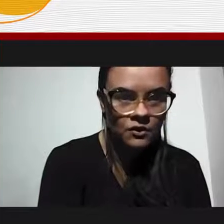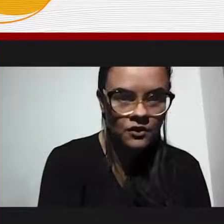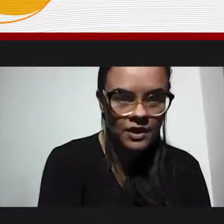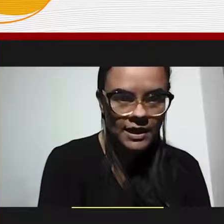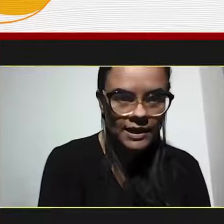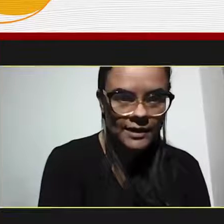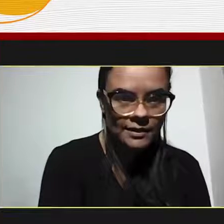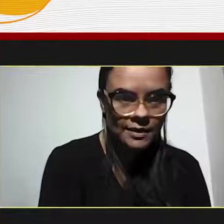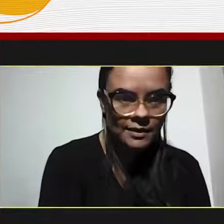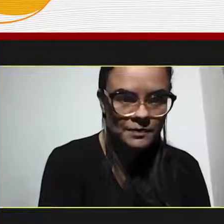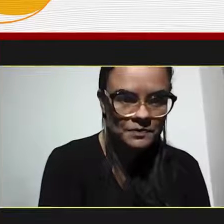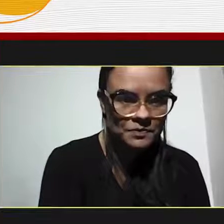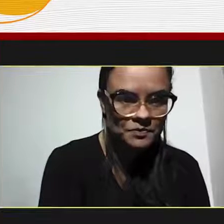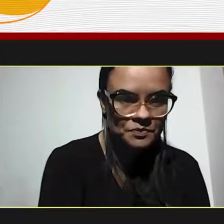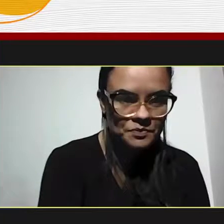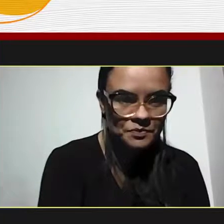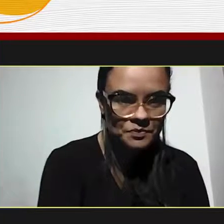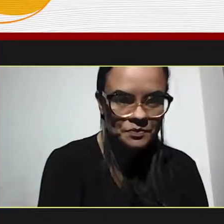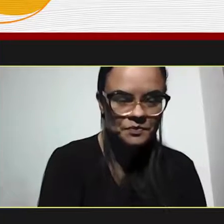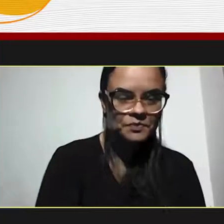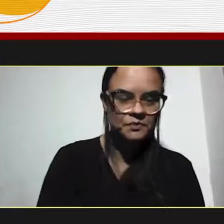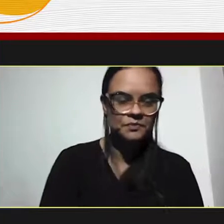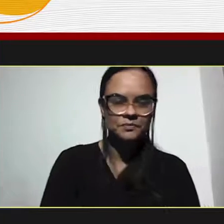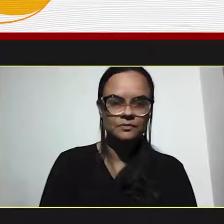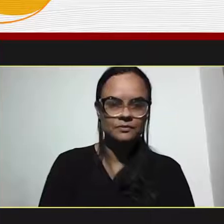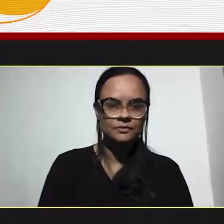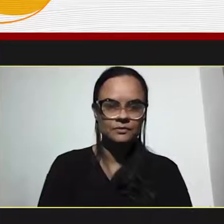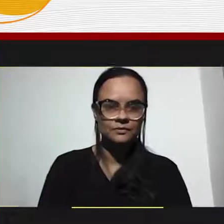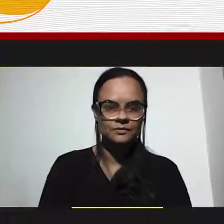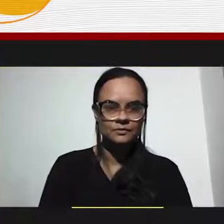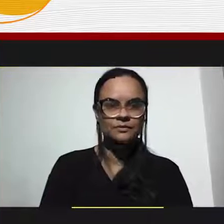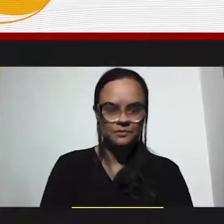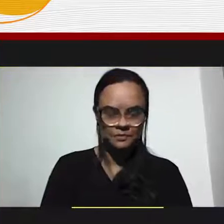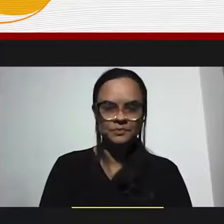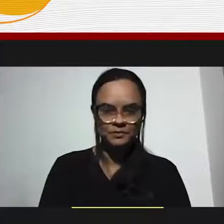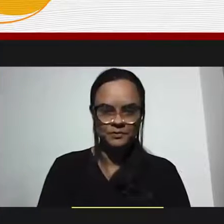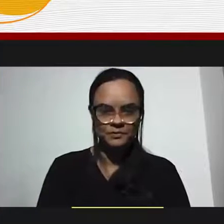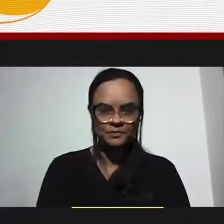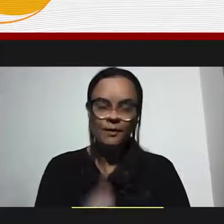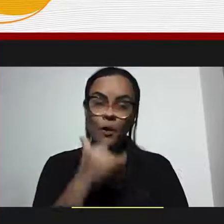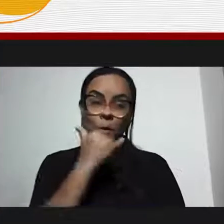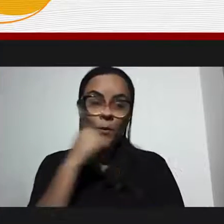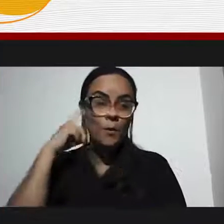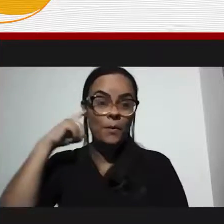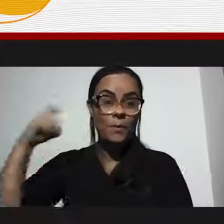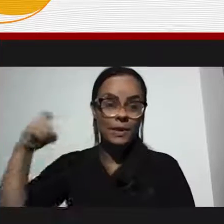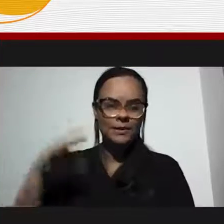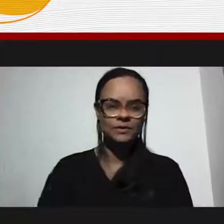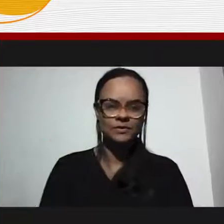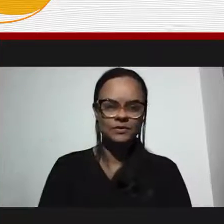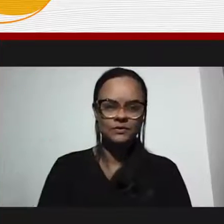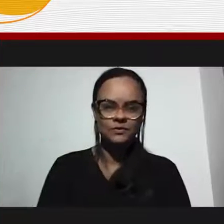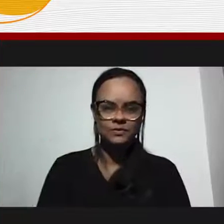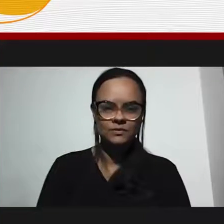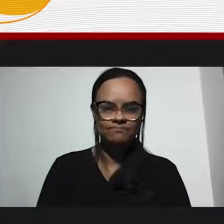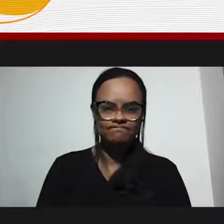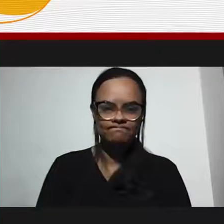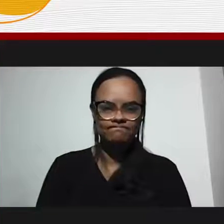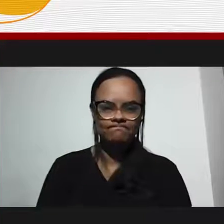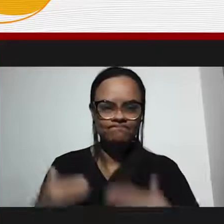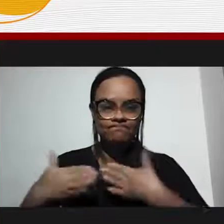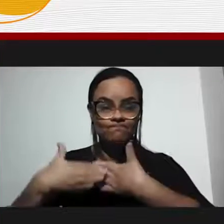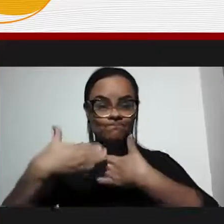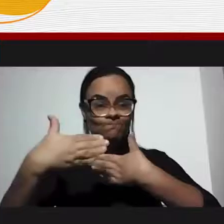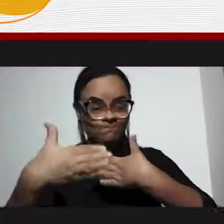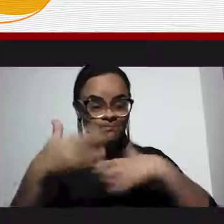O microfone dele, né? Meu microfone estava desligado, desculpa. Pessoal, então essa é a continuidade de